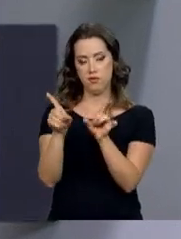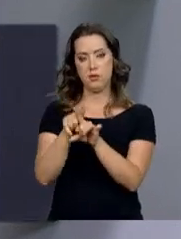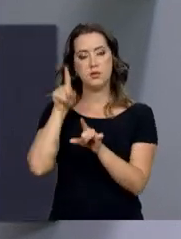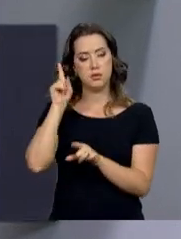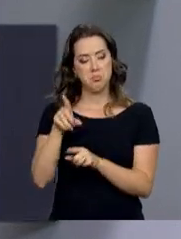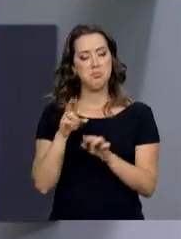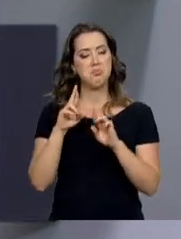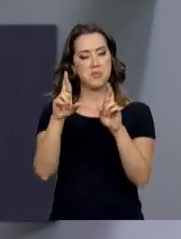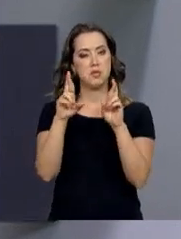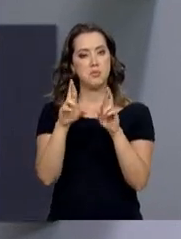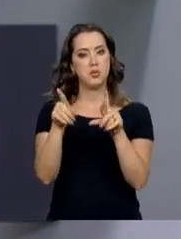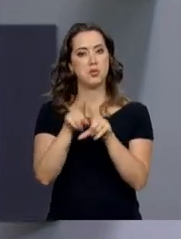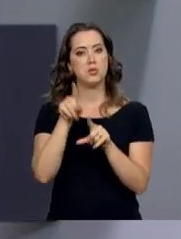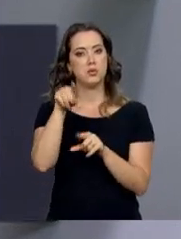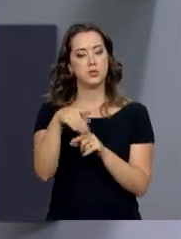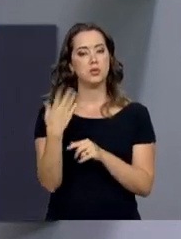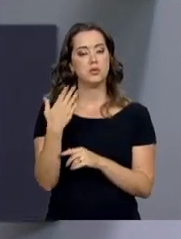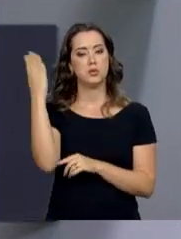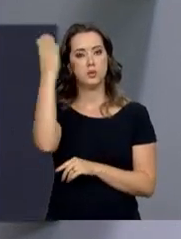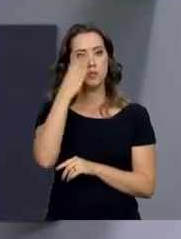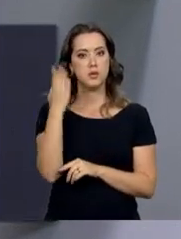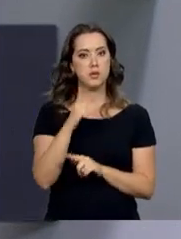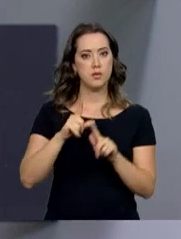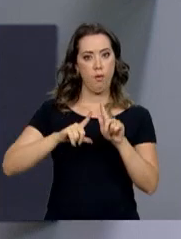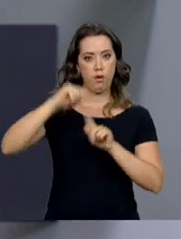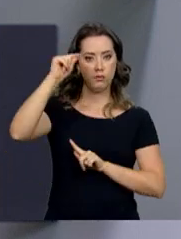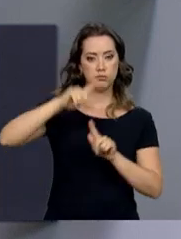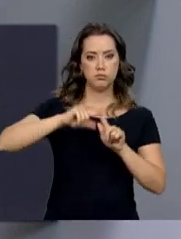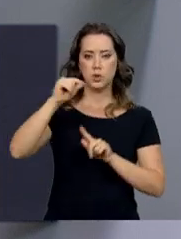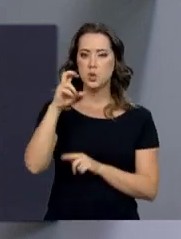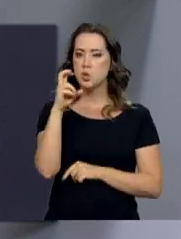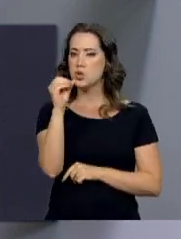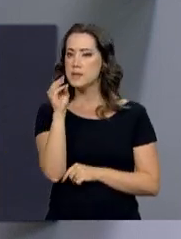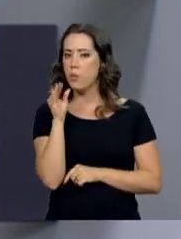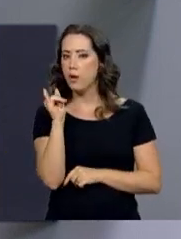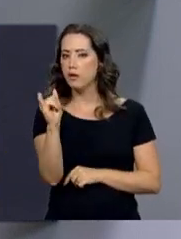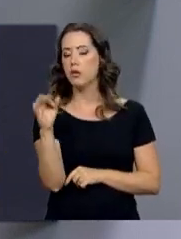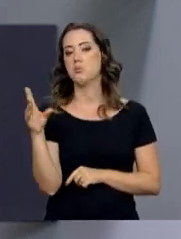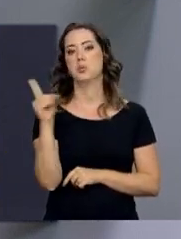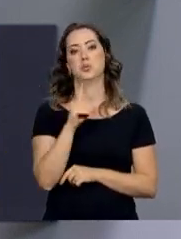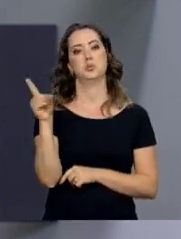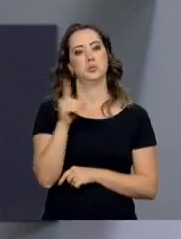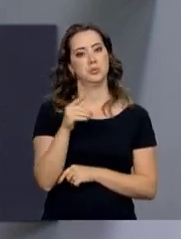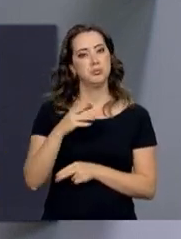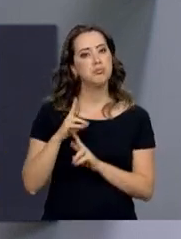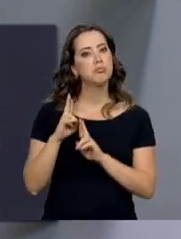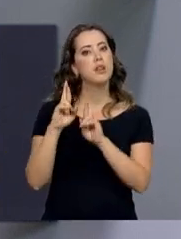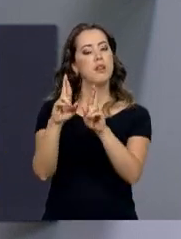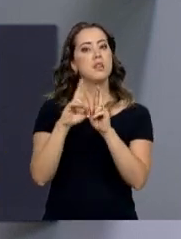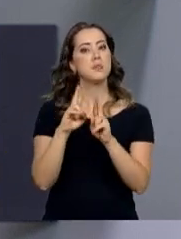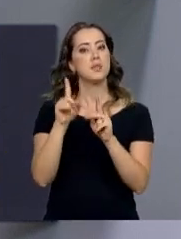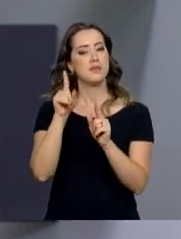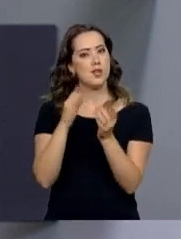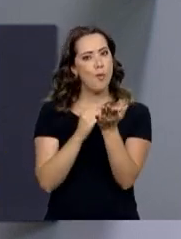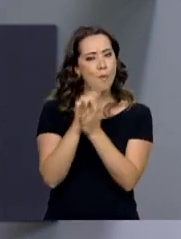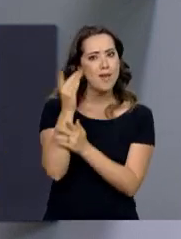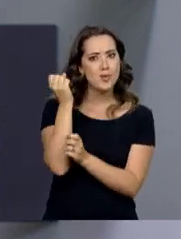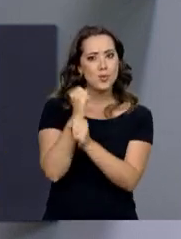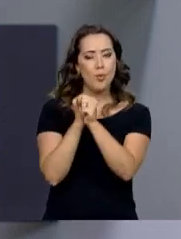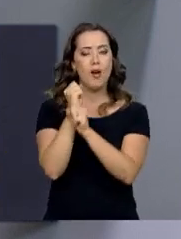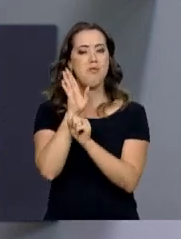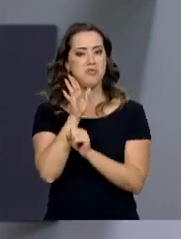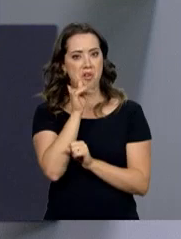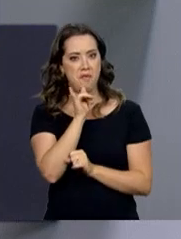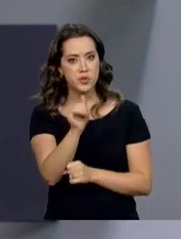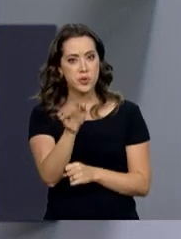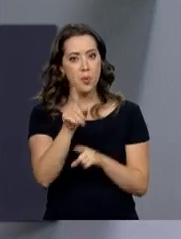brasil encerre o ano com superávit da balança comercial na casa dos 50 bilhões de dólares a previsão foi feita no início do ano